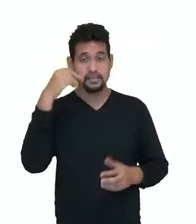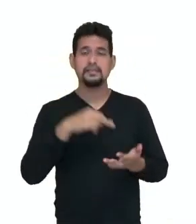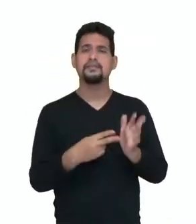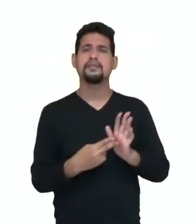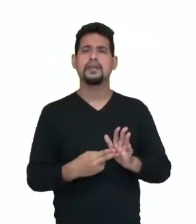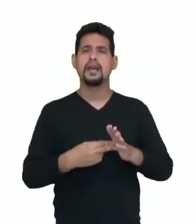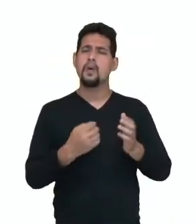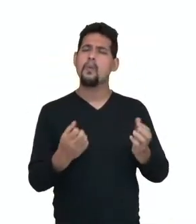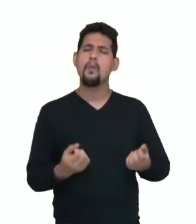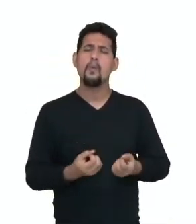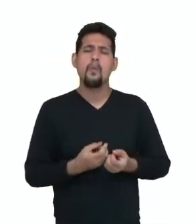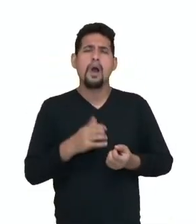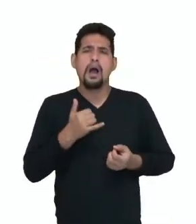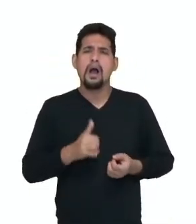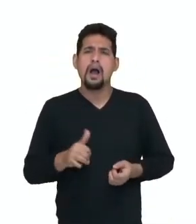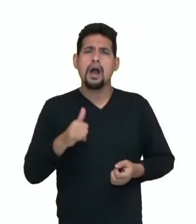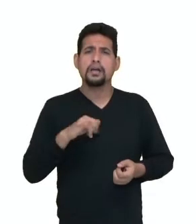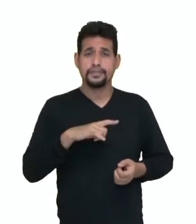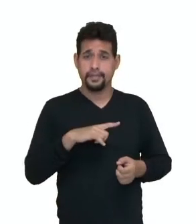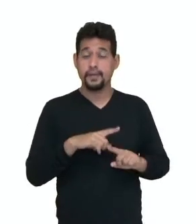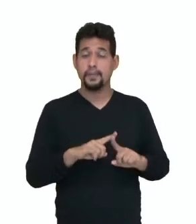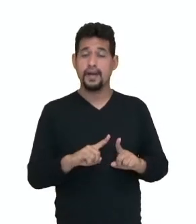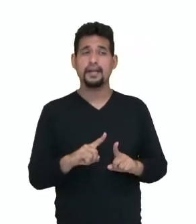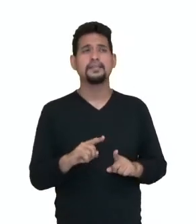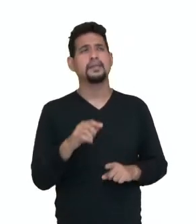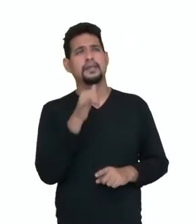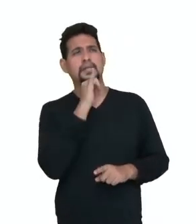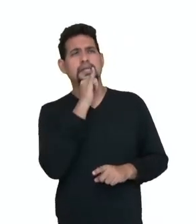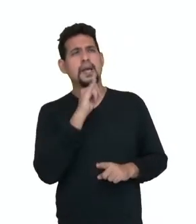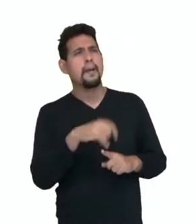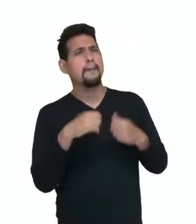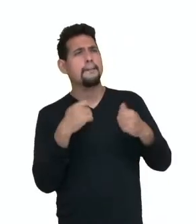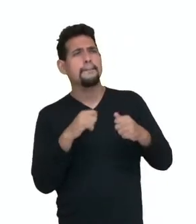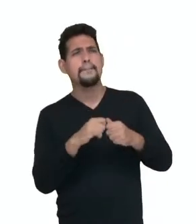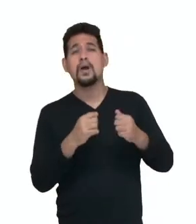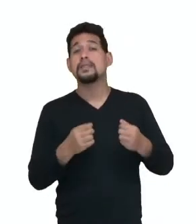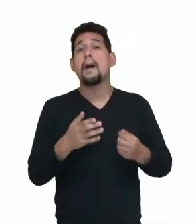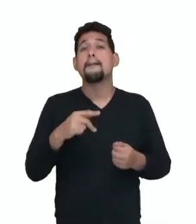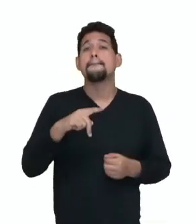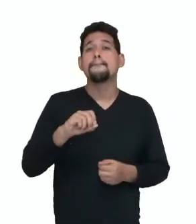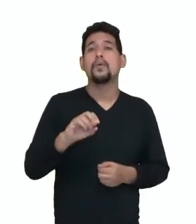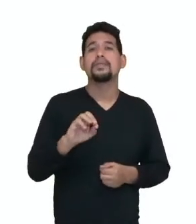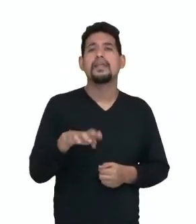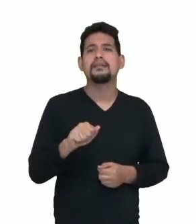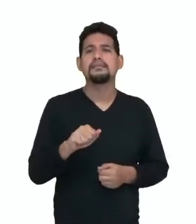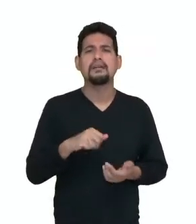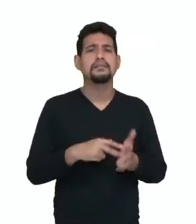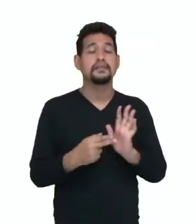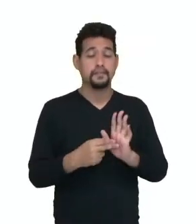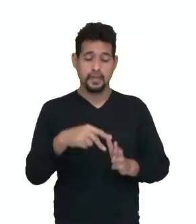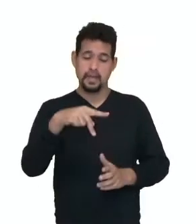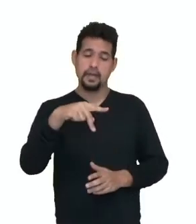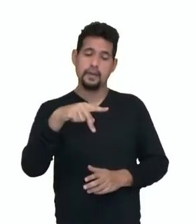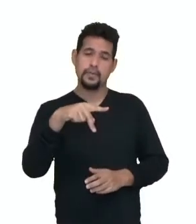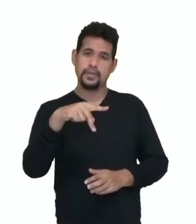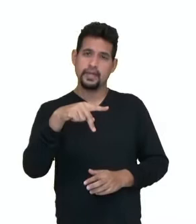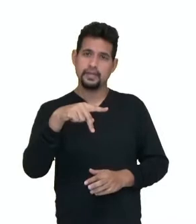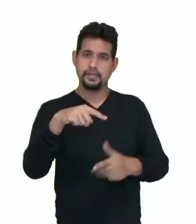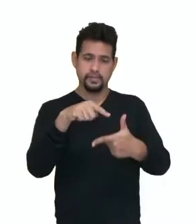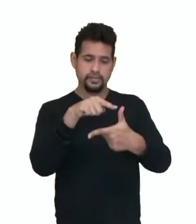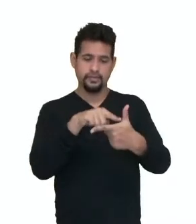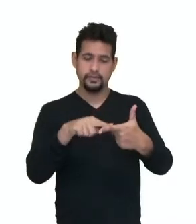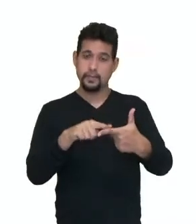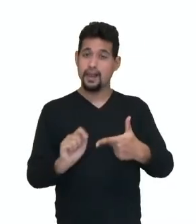de energia que chega. E essa energia, ela depende da potência da fonte. Potência dividido pela área, pessoal, é